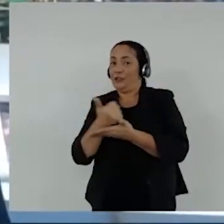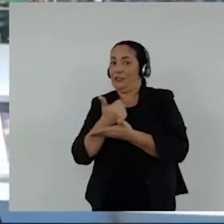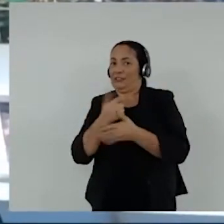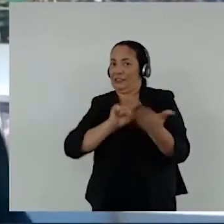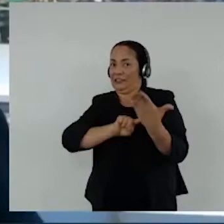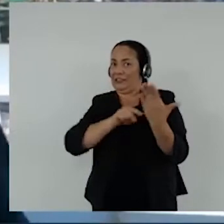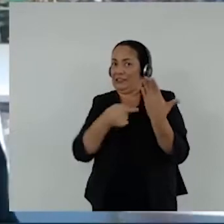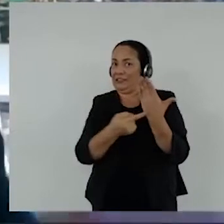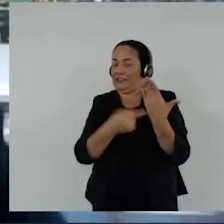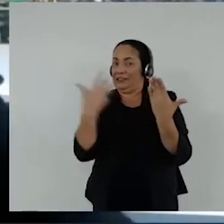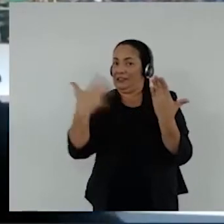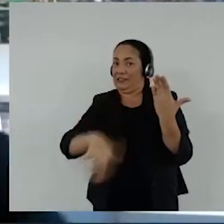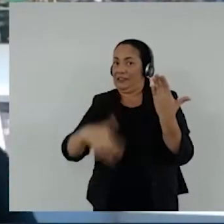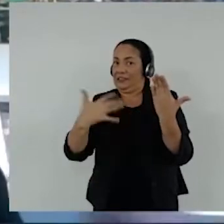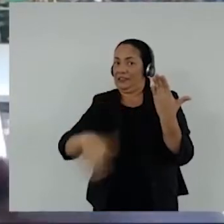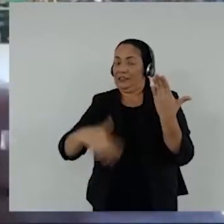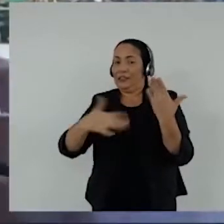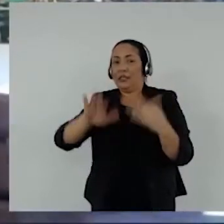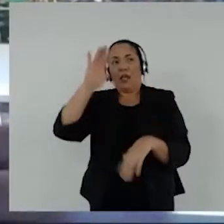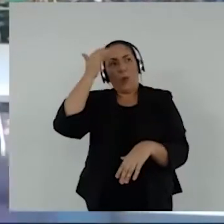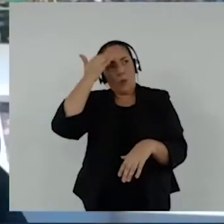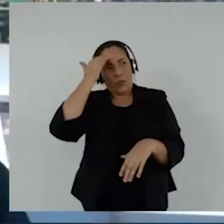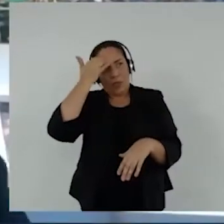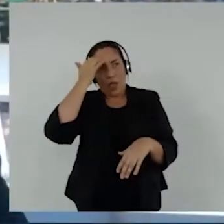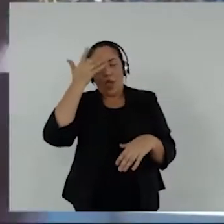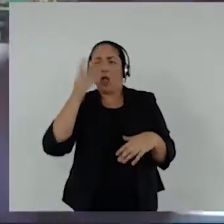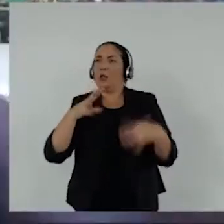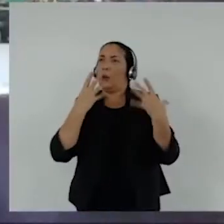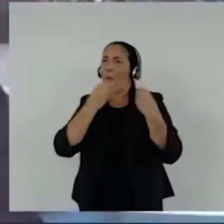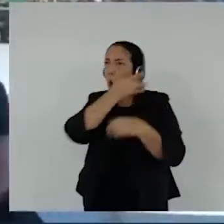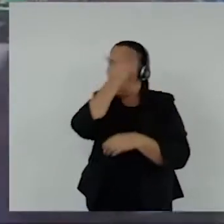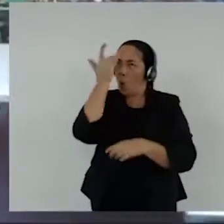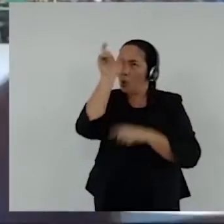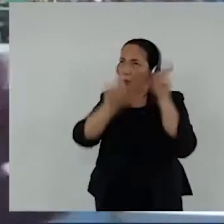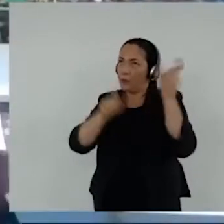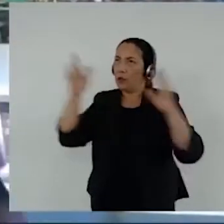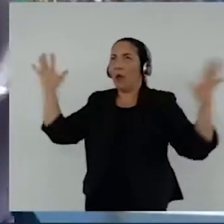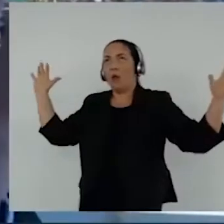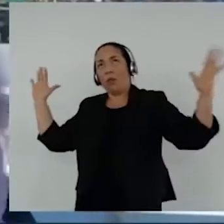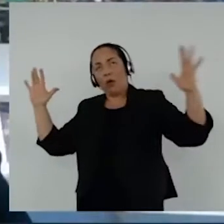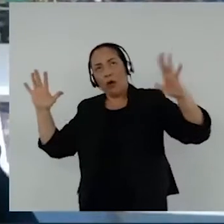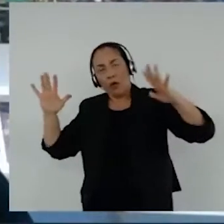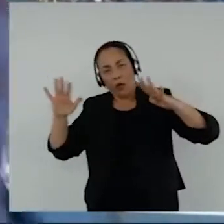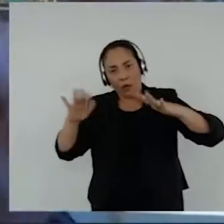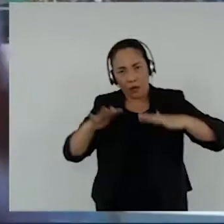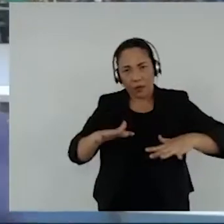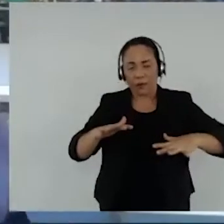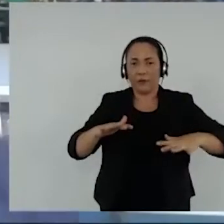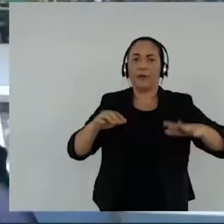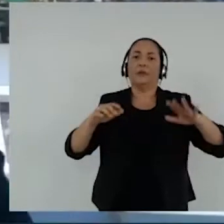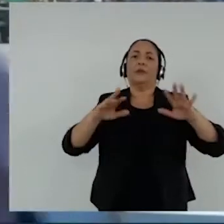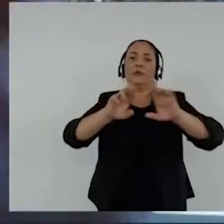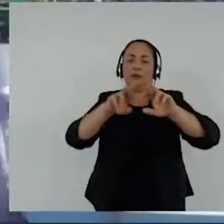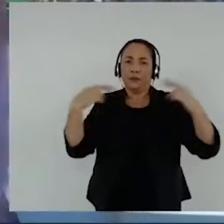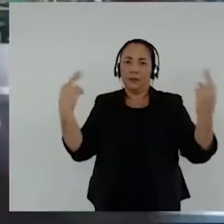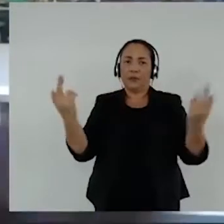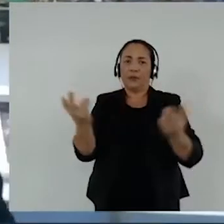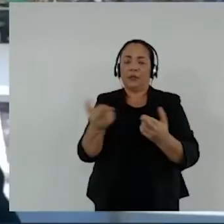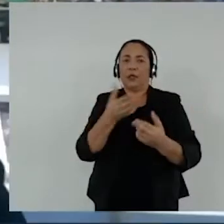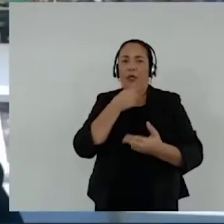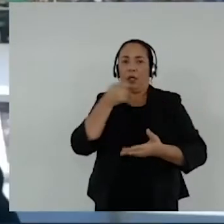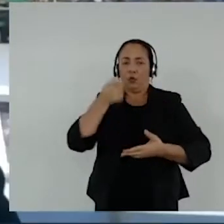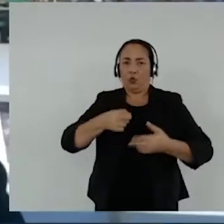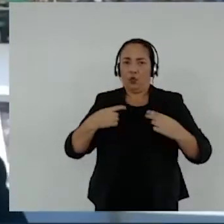sinceramente, eu compreendo que a aglomeração de pessoas, inerente àquela roupagem que é tradicional do júri, passou a ser completamente inapropriada e